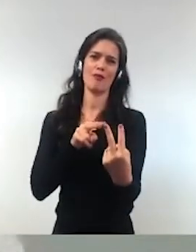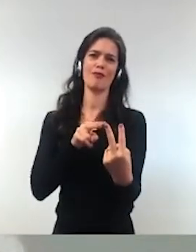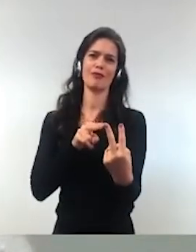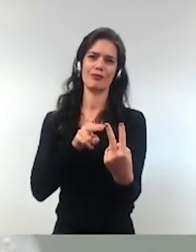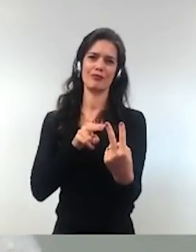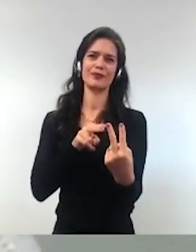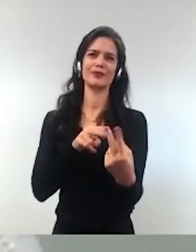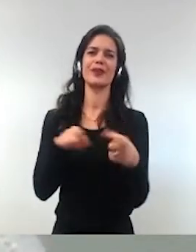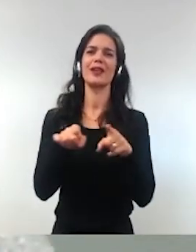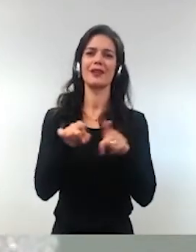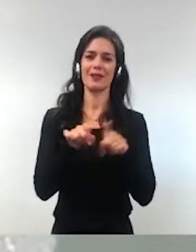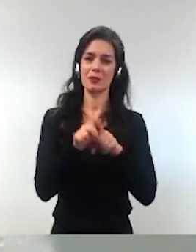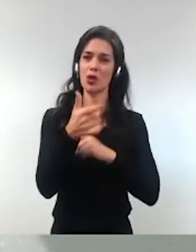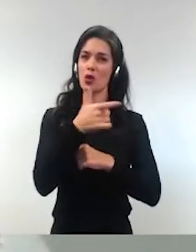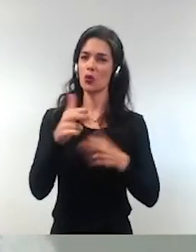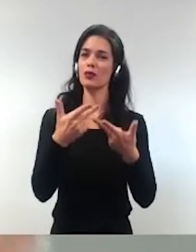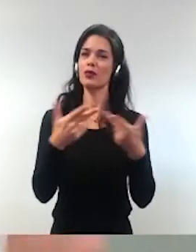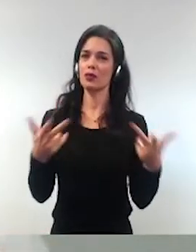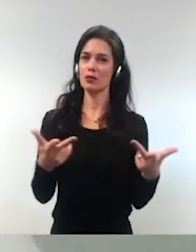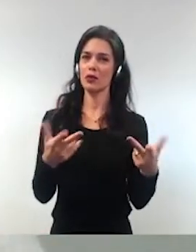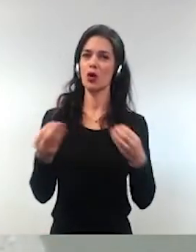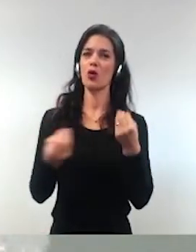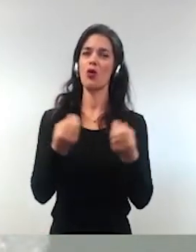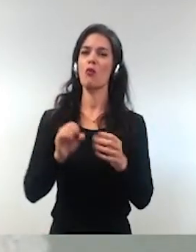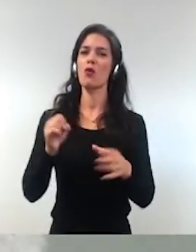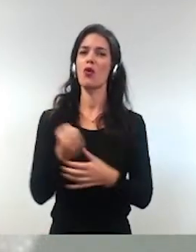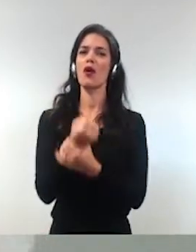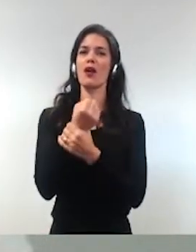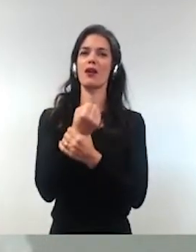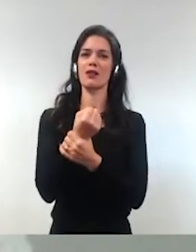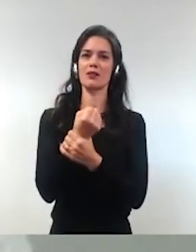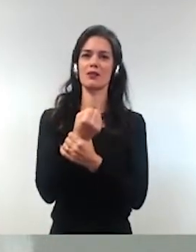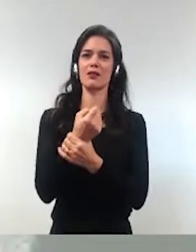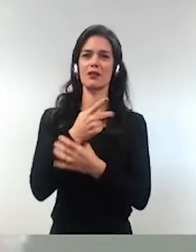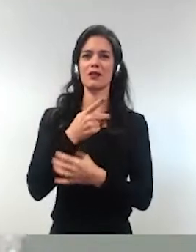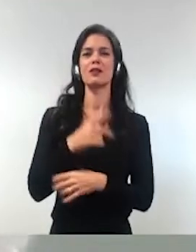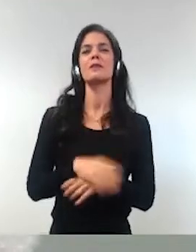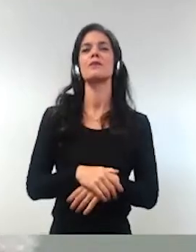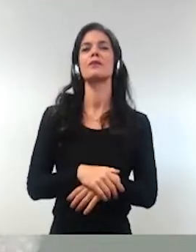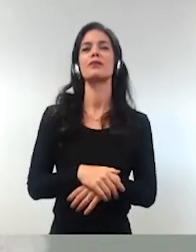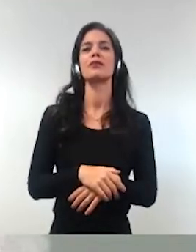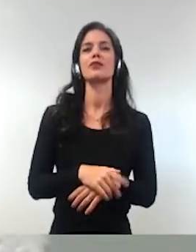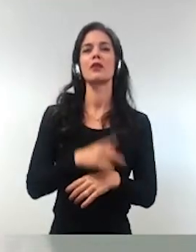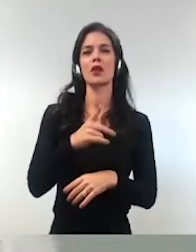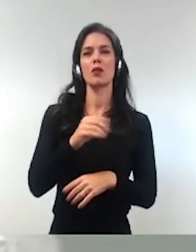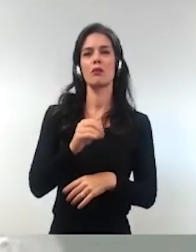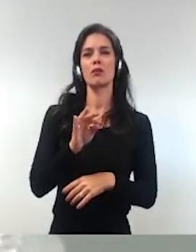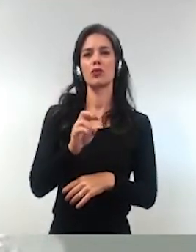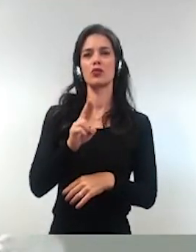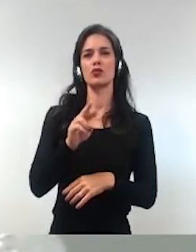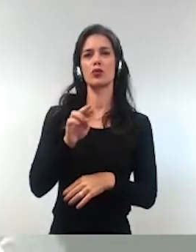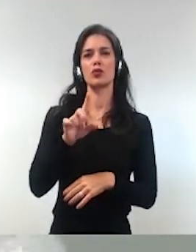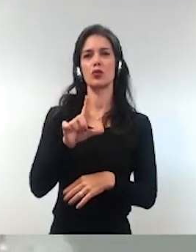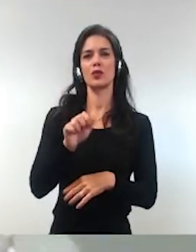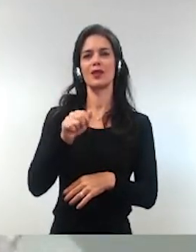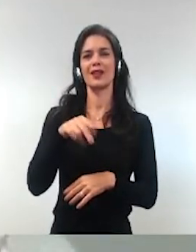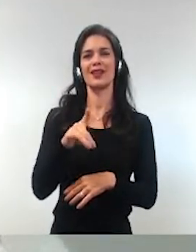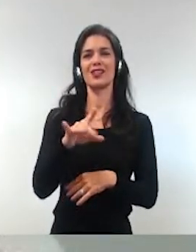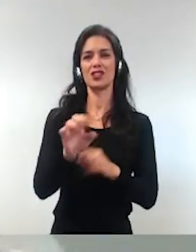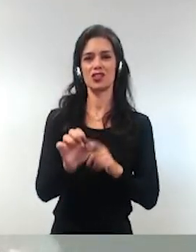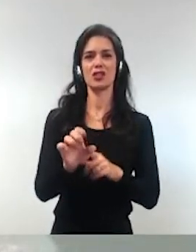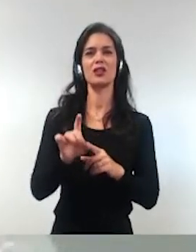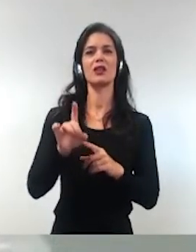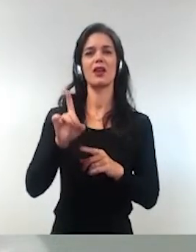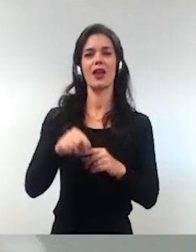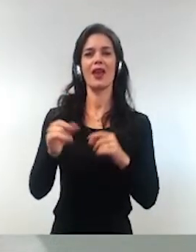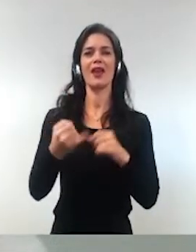outro ponto também, como garantir o ius postulandi, que tem previsão legal e que é